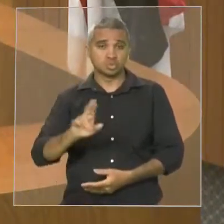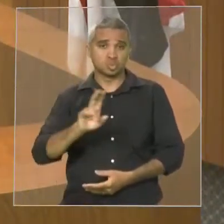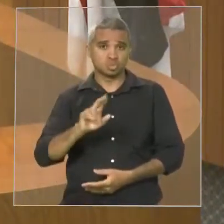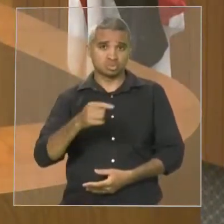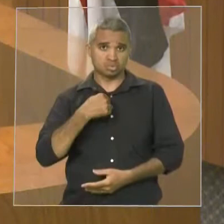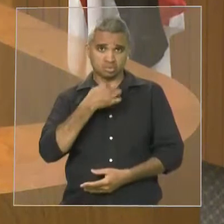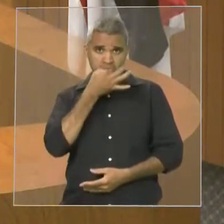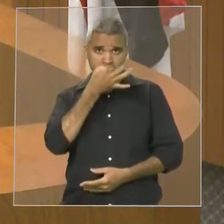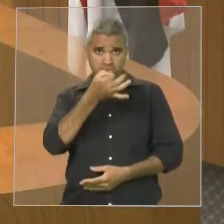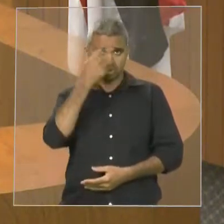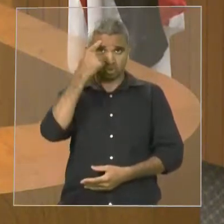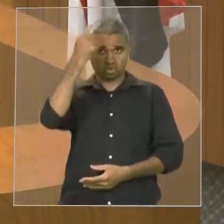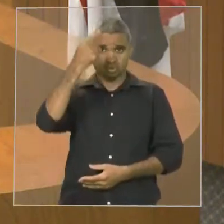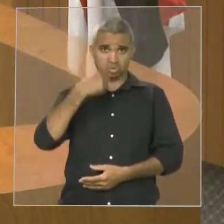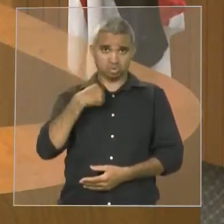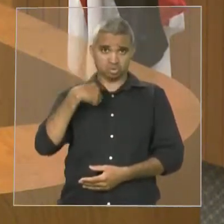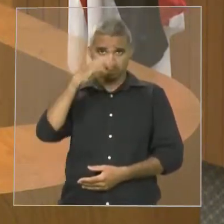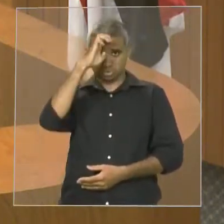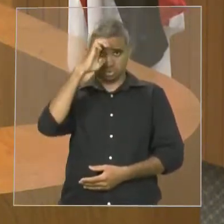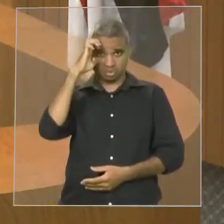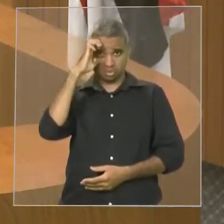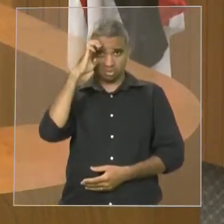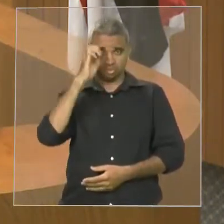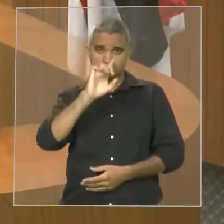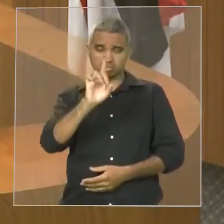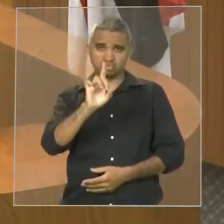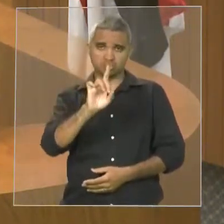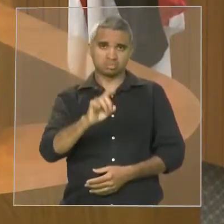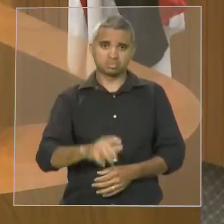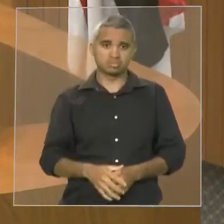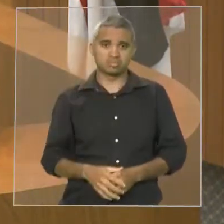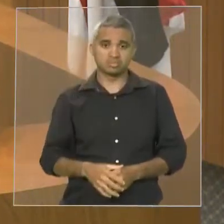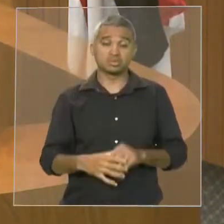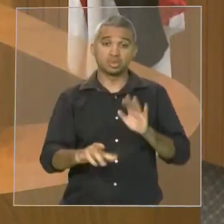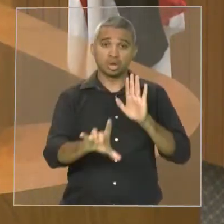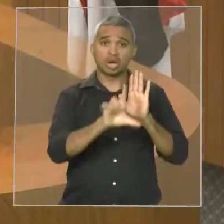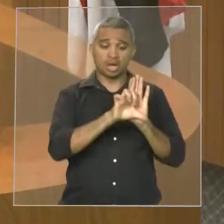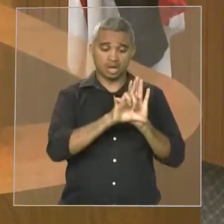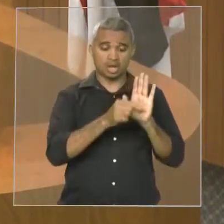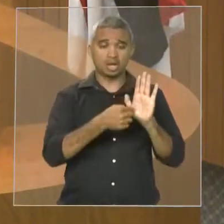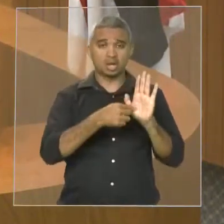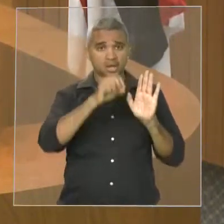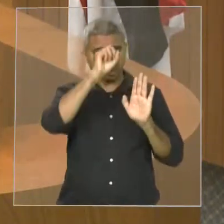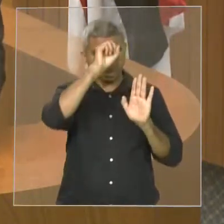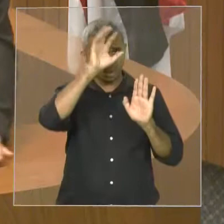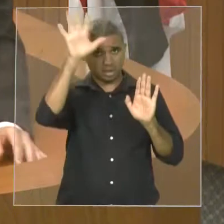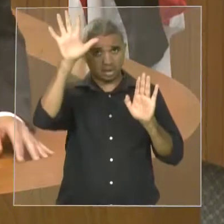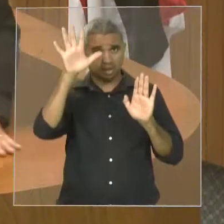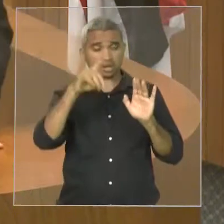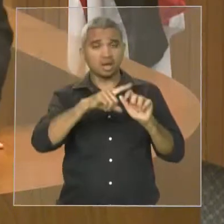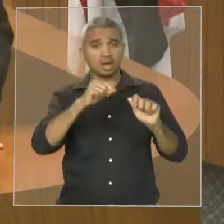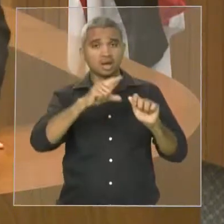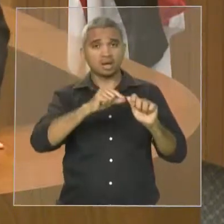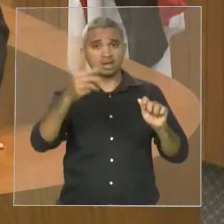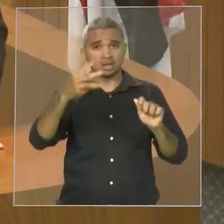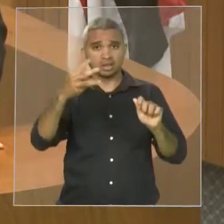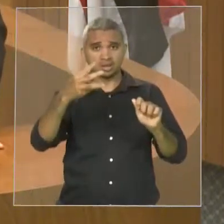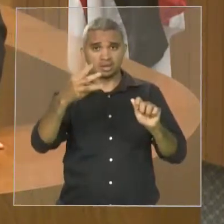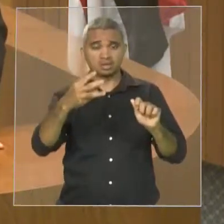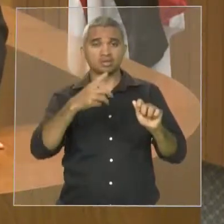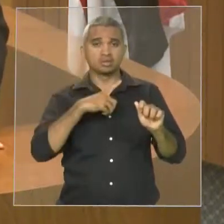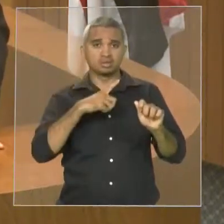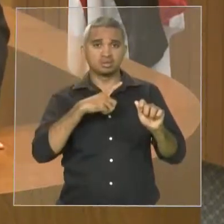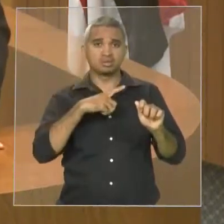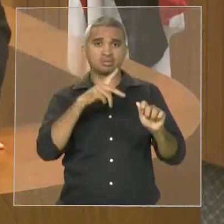sugestão, mas a legislação é muito clara. O artigo 3º da portaria número